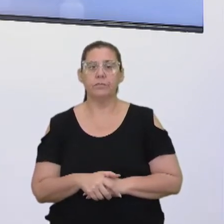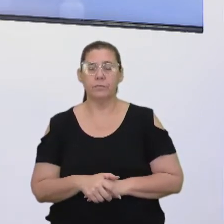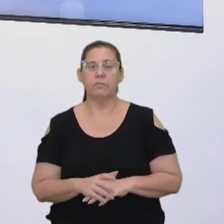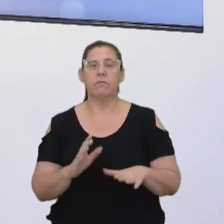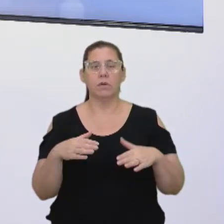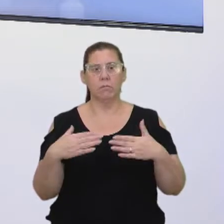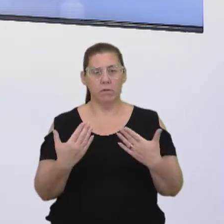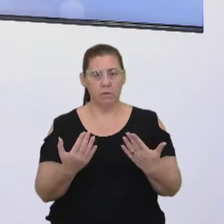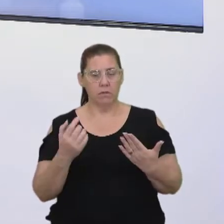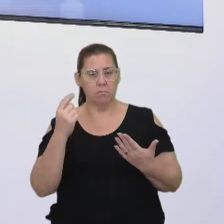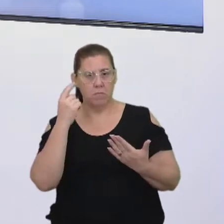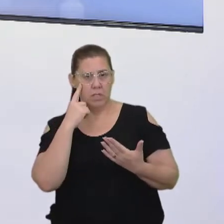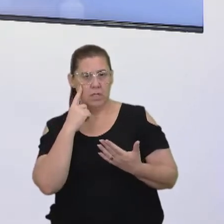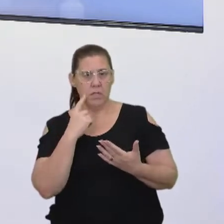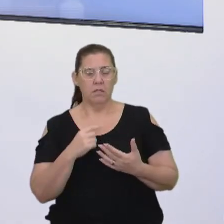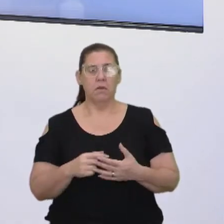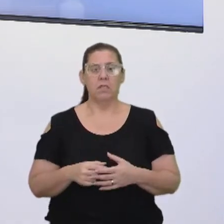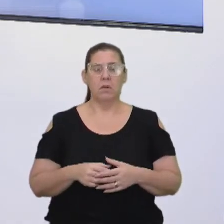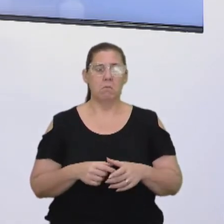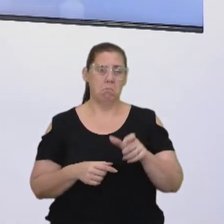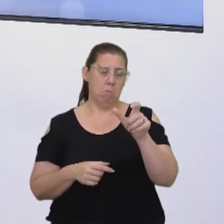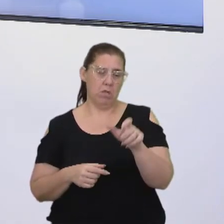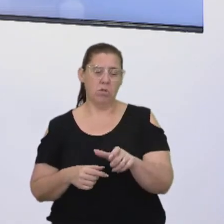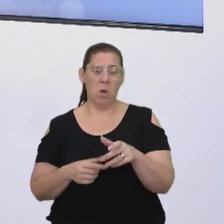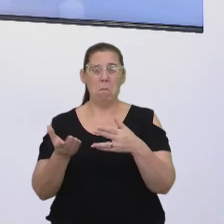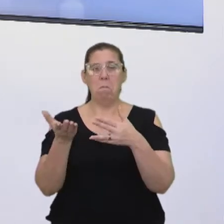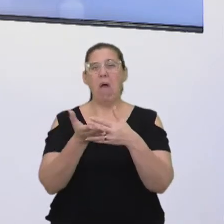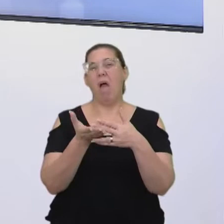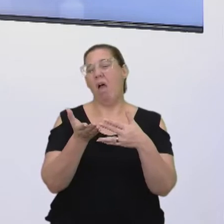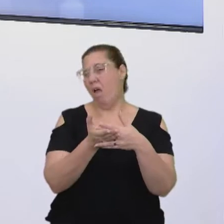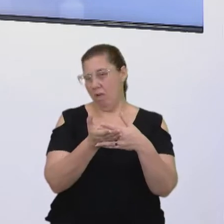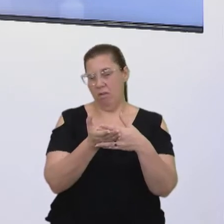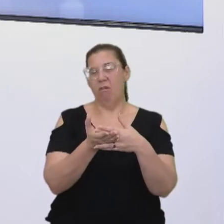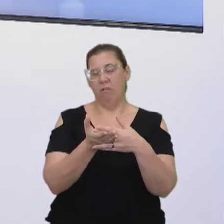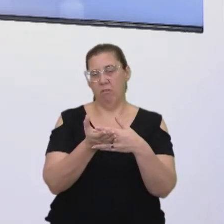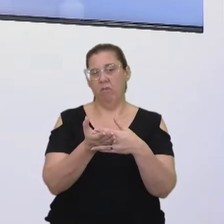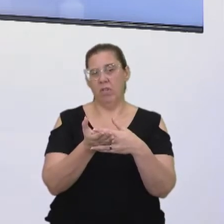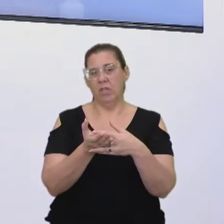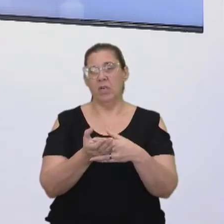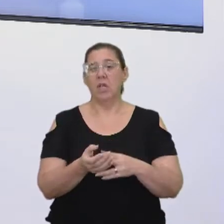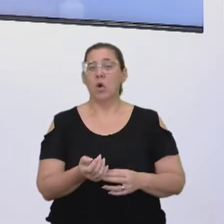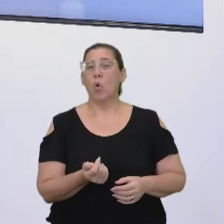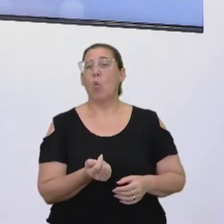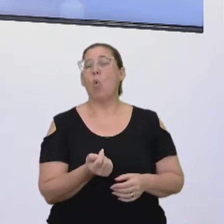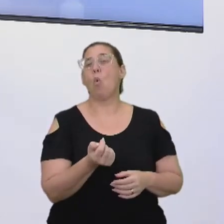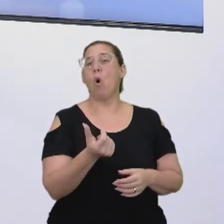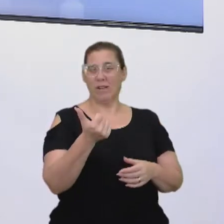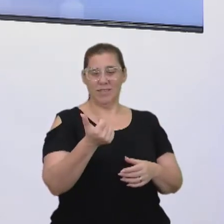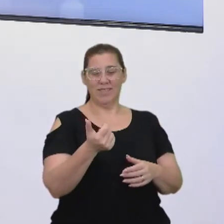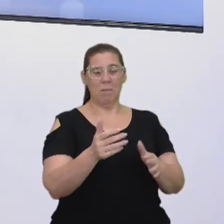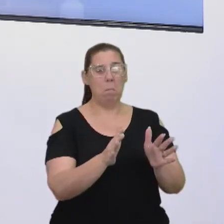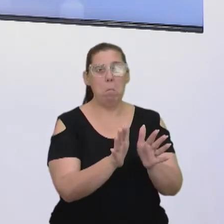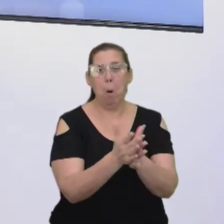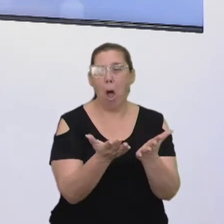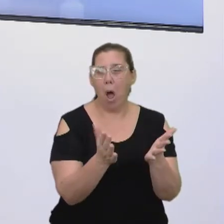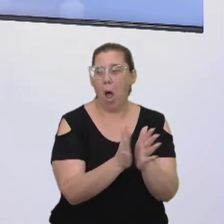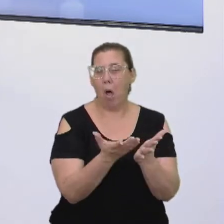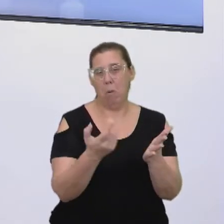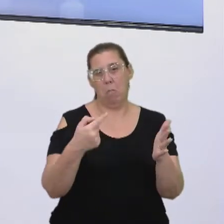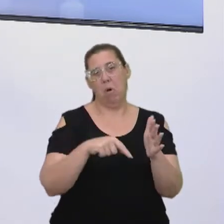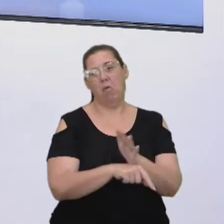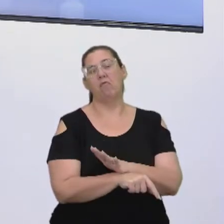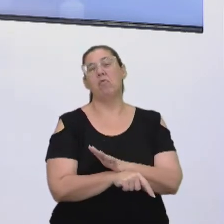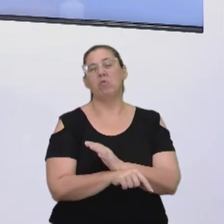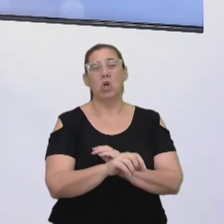fala sobre uma pessoa de média vulnerabilidade, tal, é que ela tá quase lá. Ela só não está